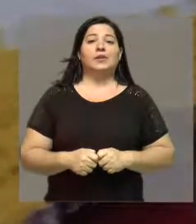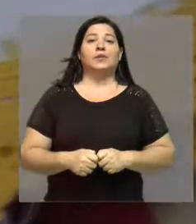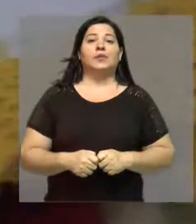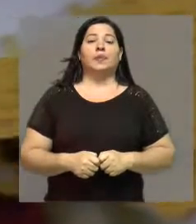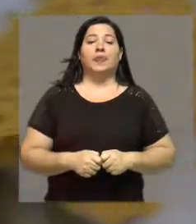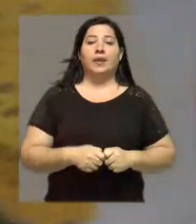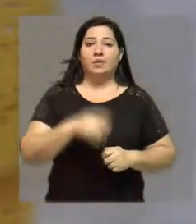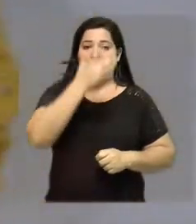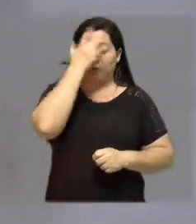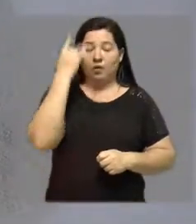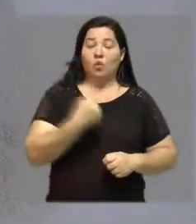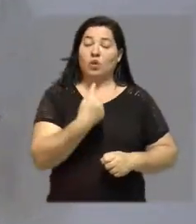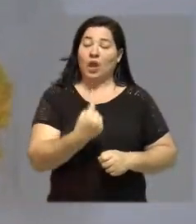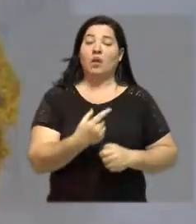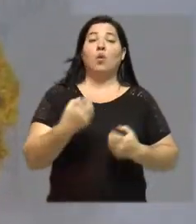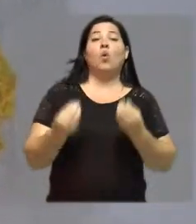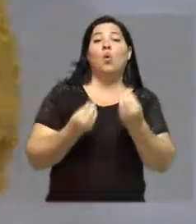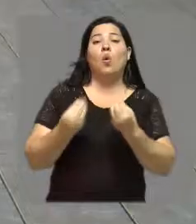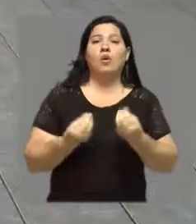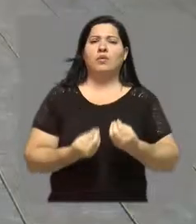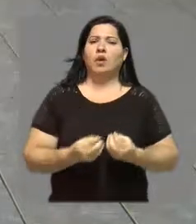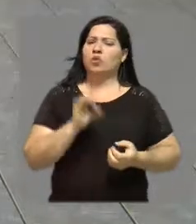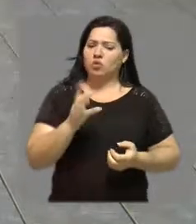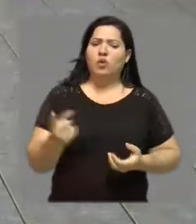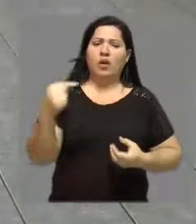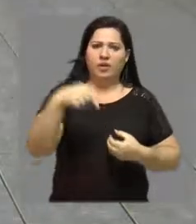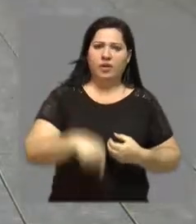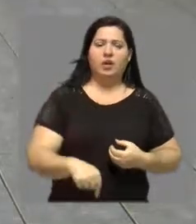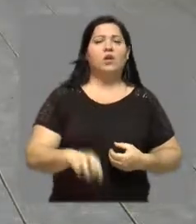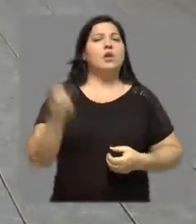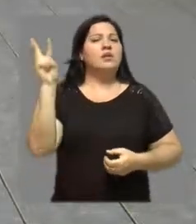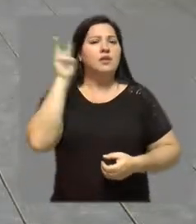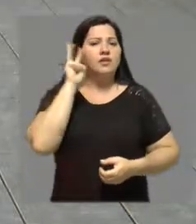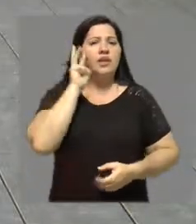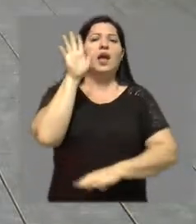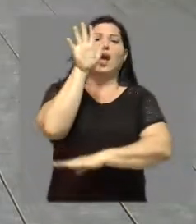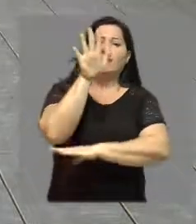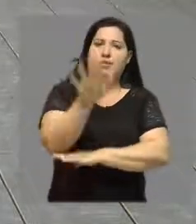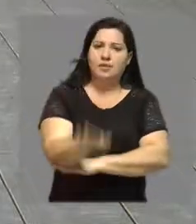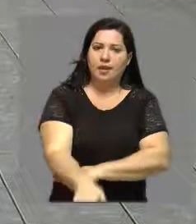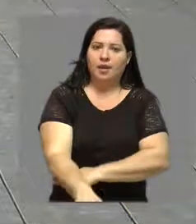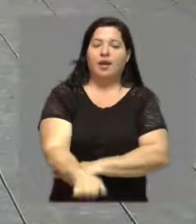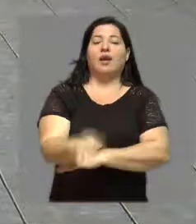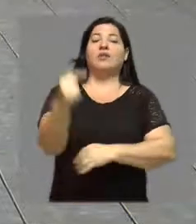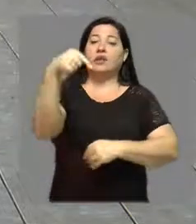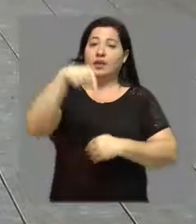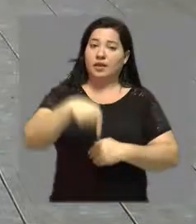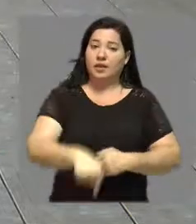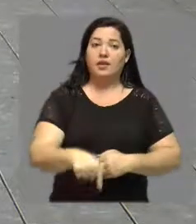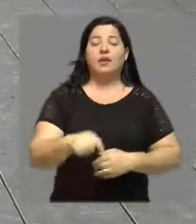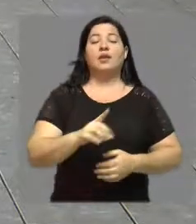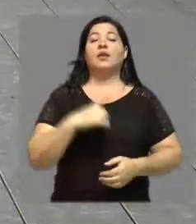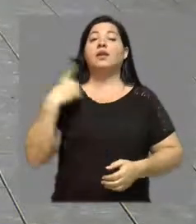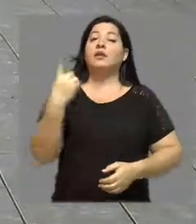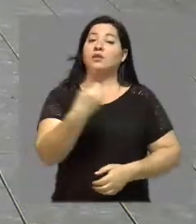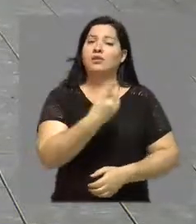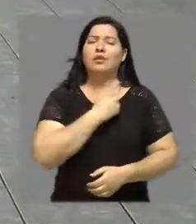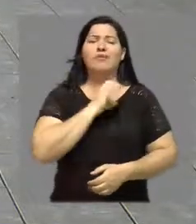aí. Quem quiser ser voluntário, como faz? É só vir aqui. Toda terça-feira à tarde pode vir aqui, que